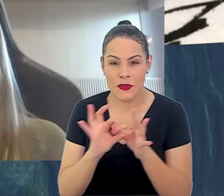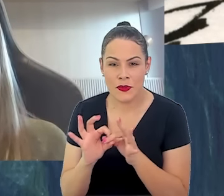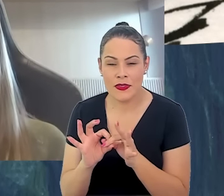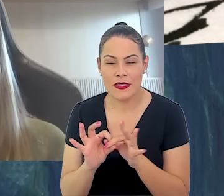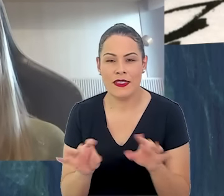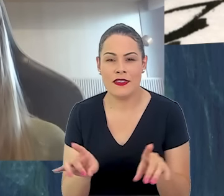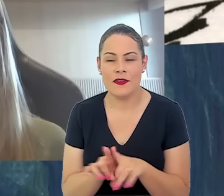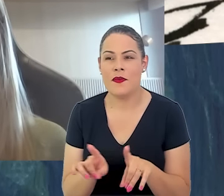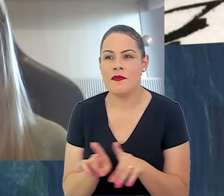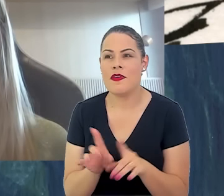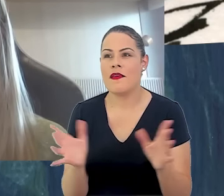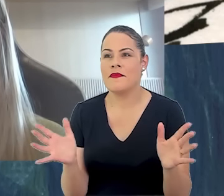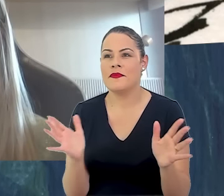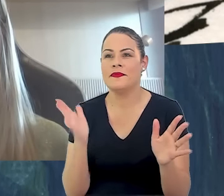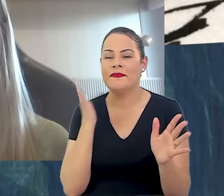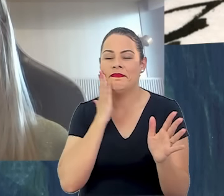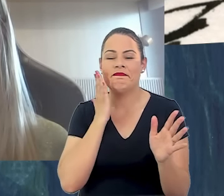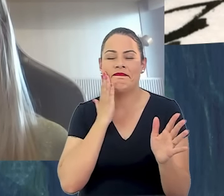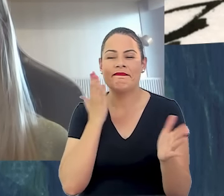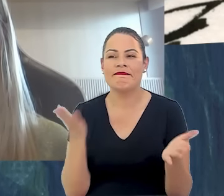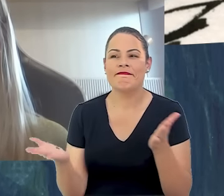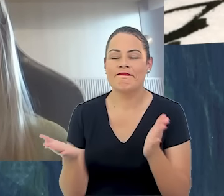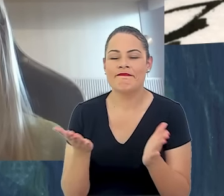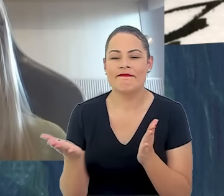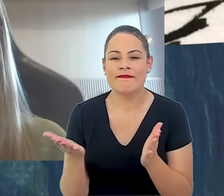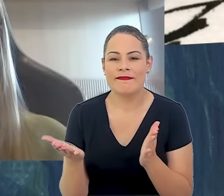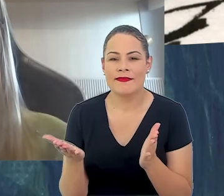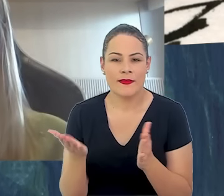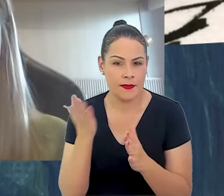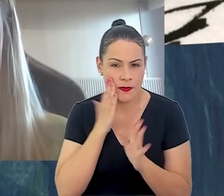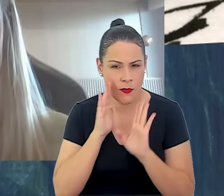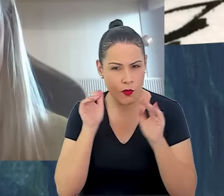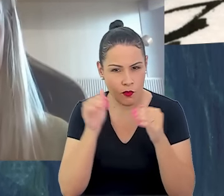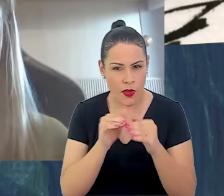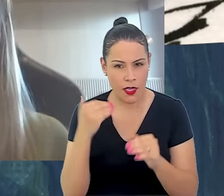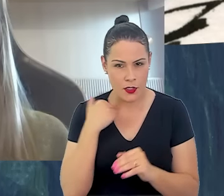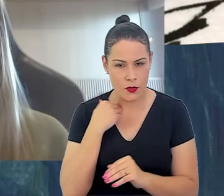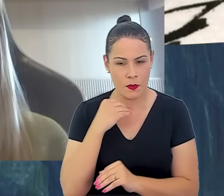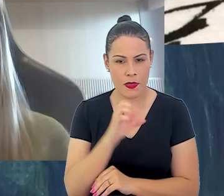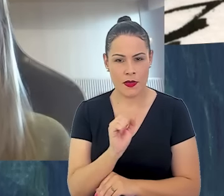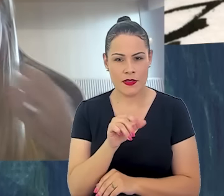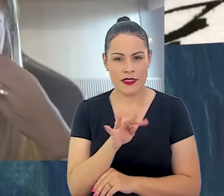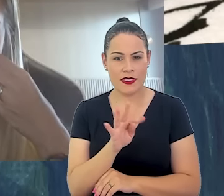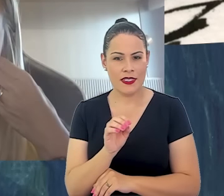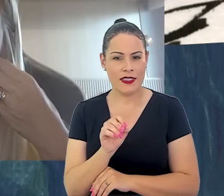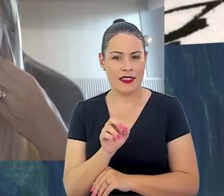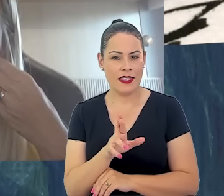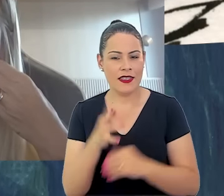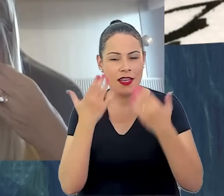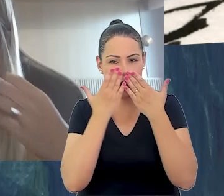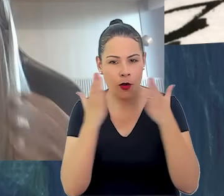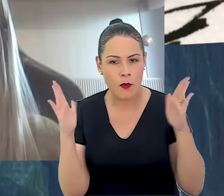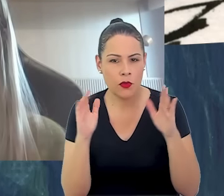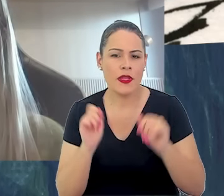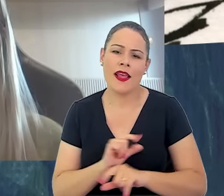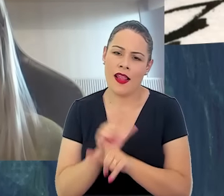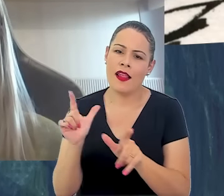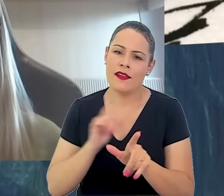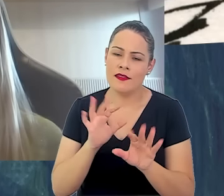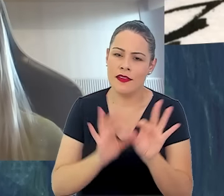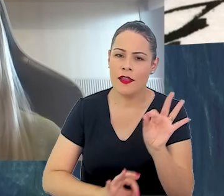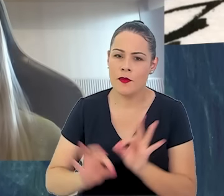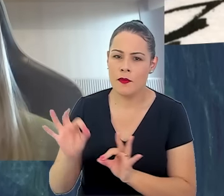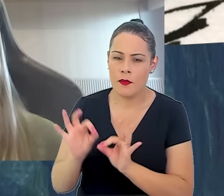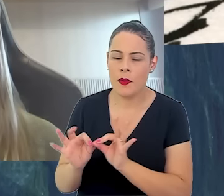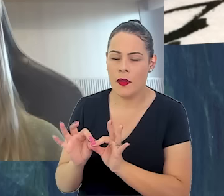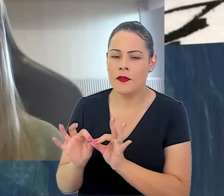isso a nível para o Santander como um todo, né? Obviamente, a gente tem um plano